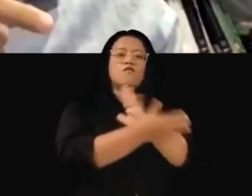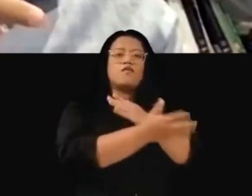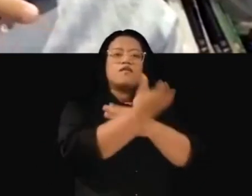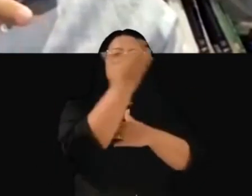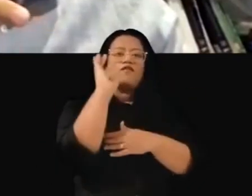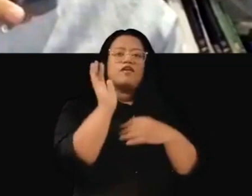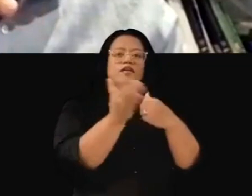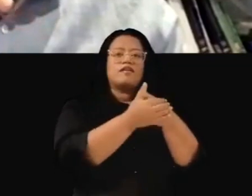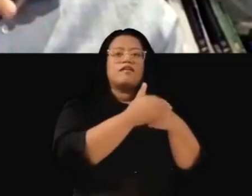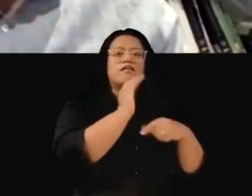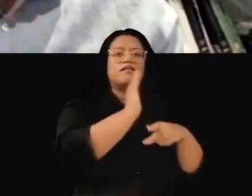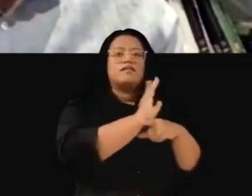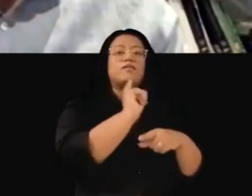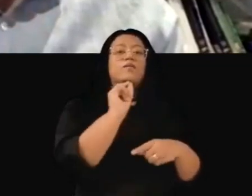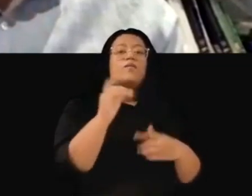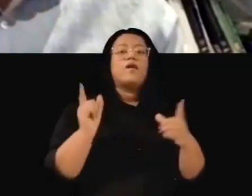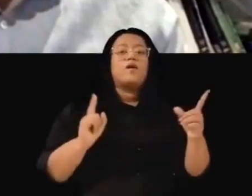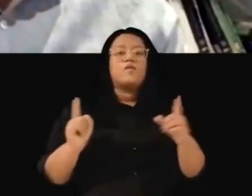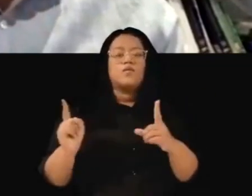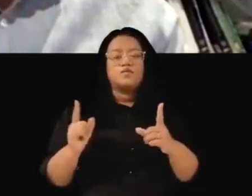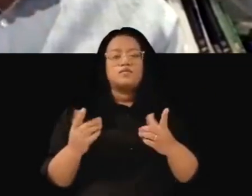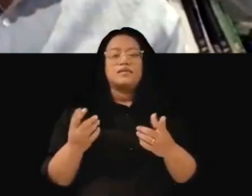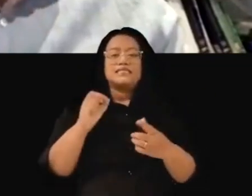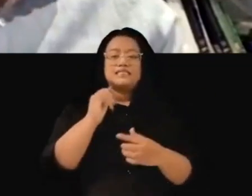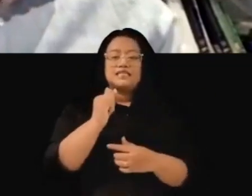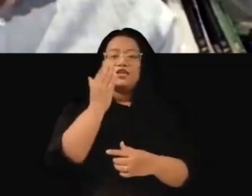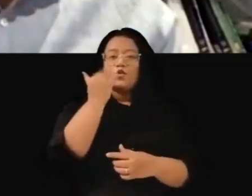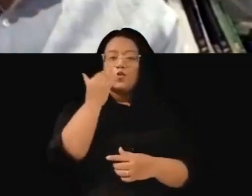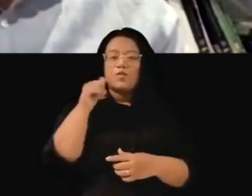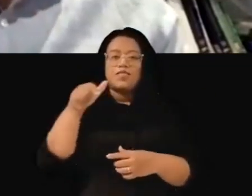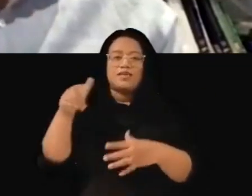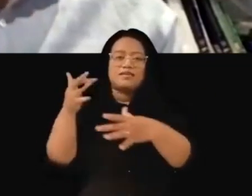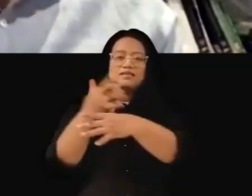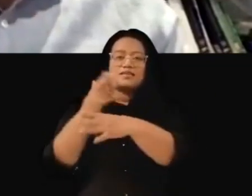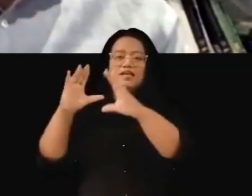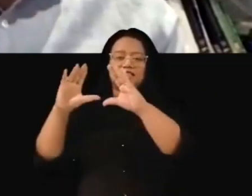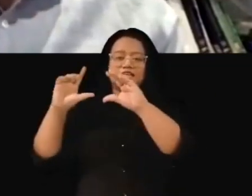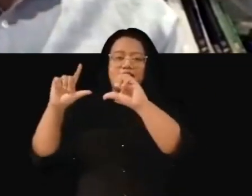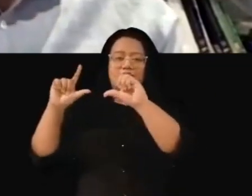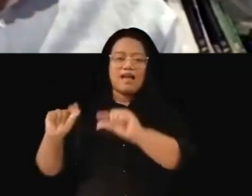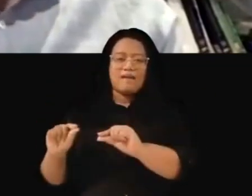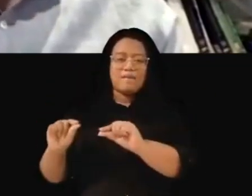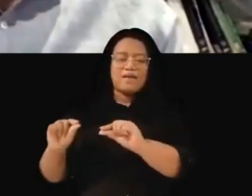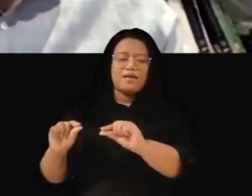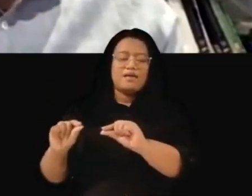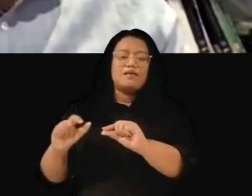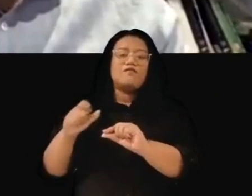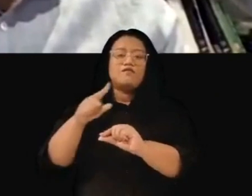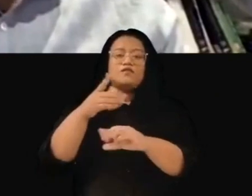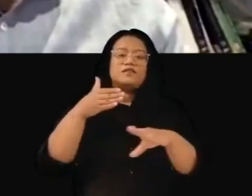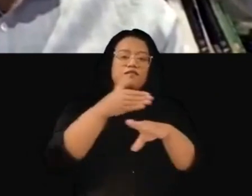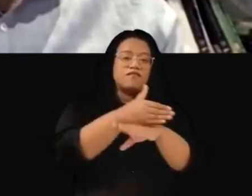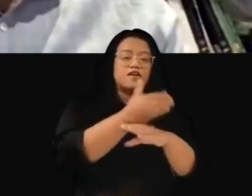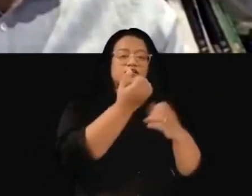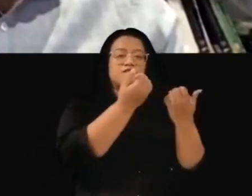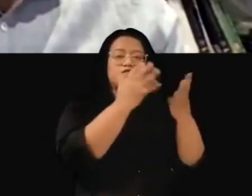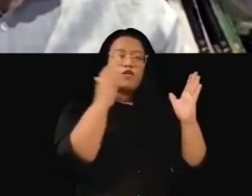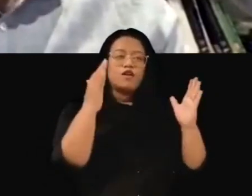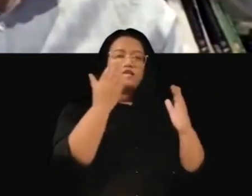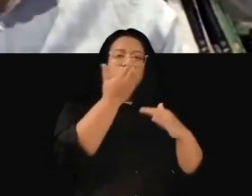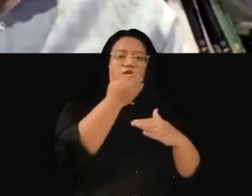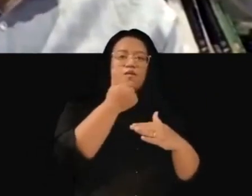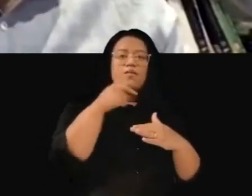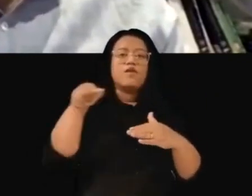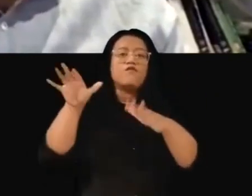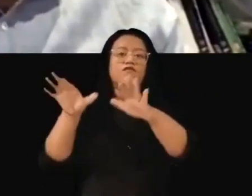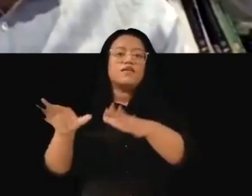você vai entrar na floresta? Né? No primeiro momento, o supermercado. Depois eles responderam, não, professor, acho que é melhor ir para a floresta, porque lá de